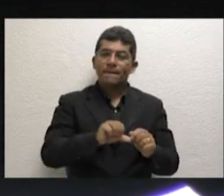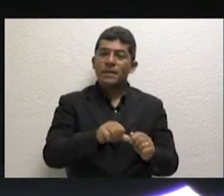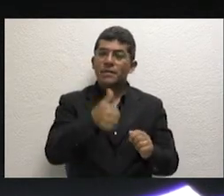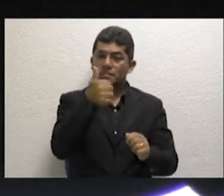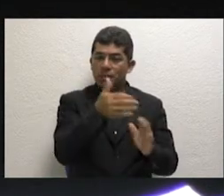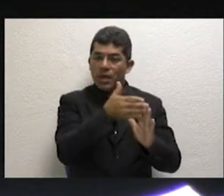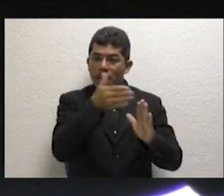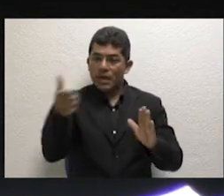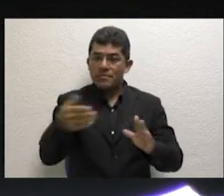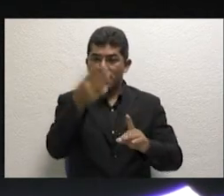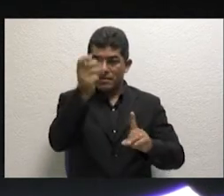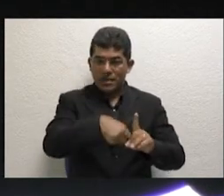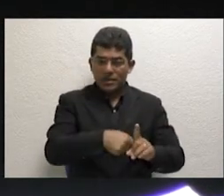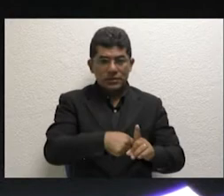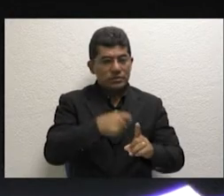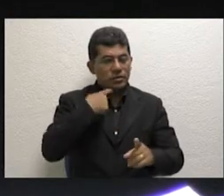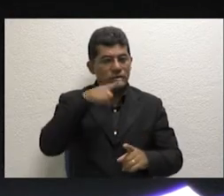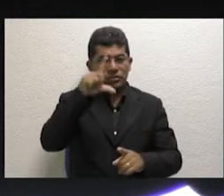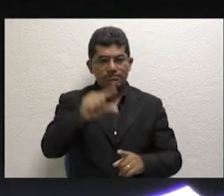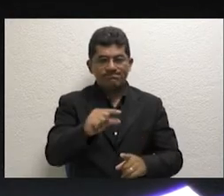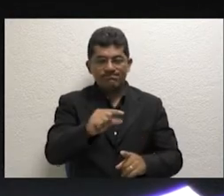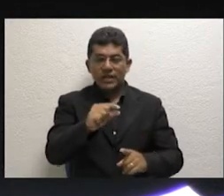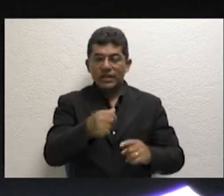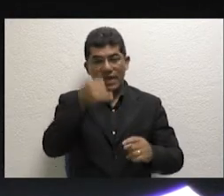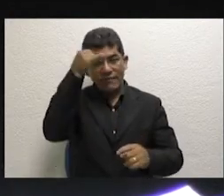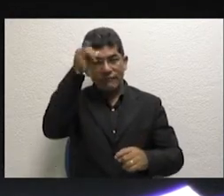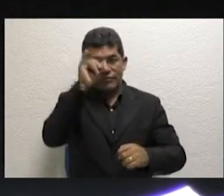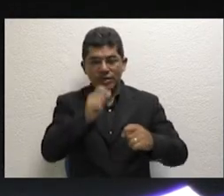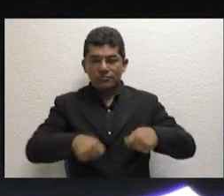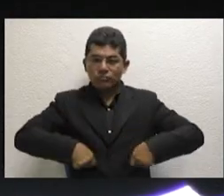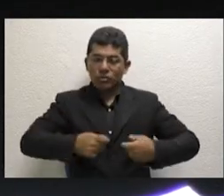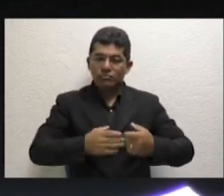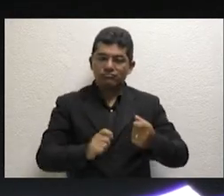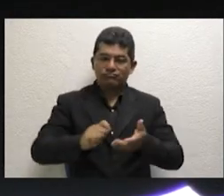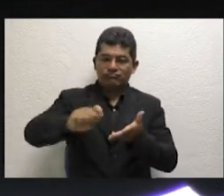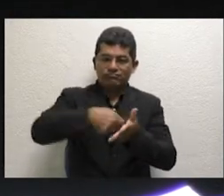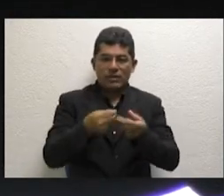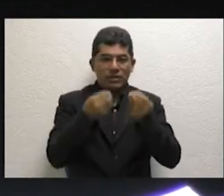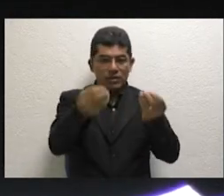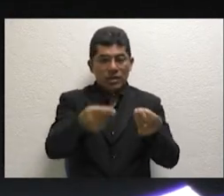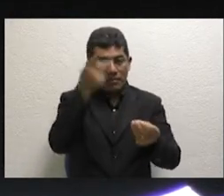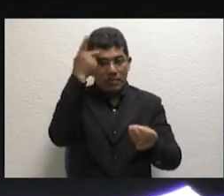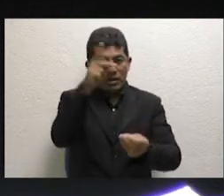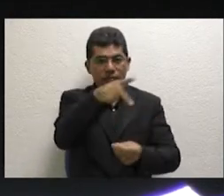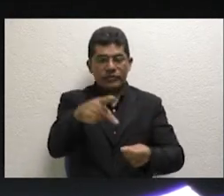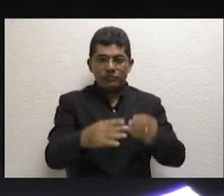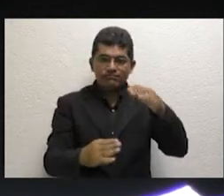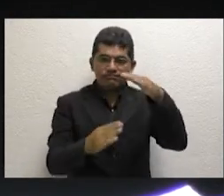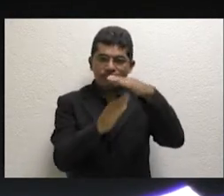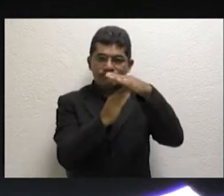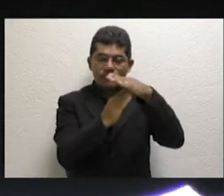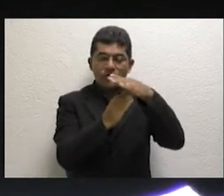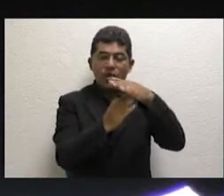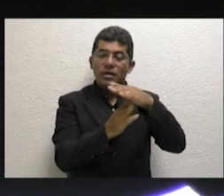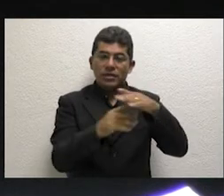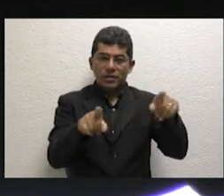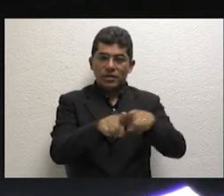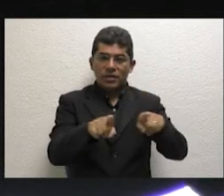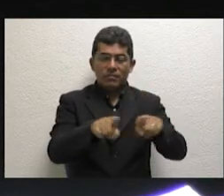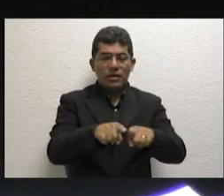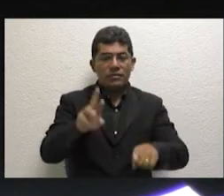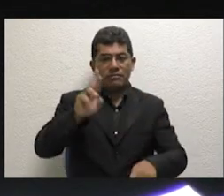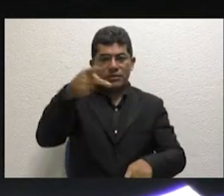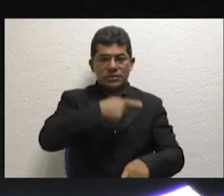limita a disponibilidade financeira para a concessão dos benefícios e aqui para encerrar senhor presidente